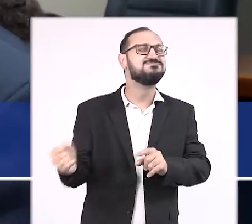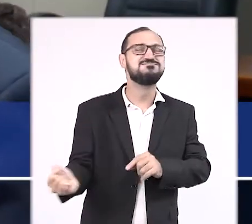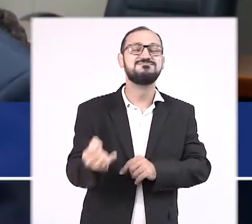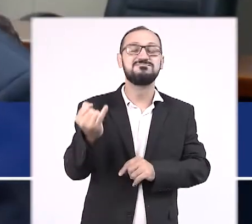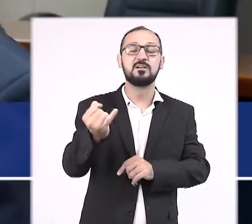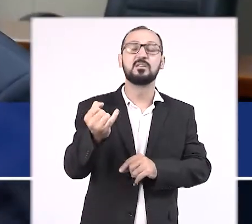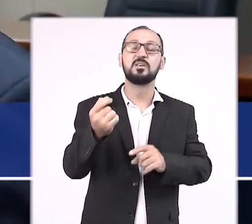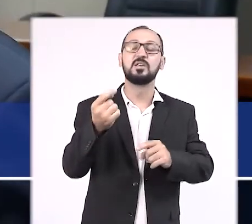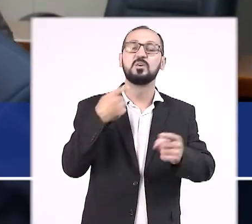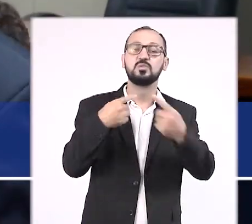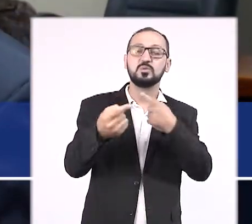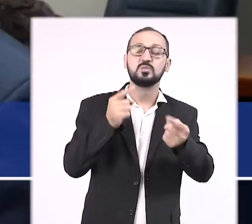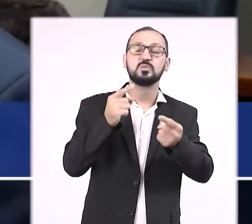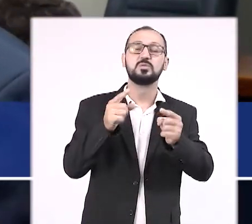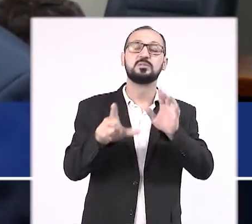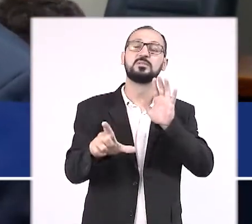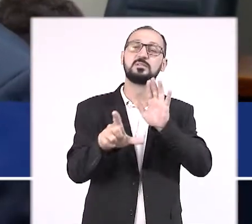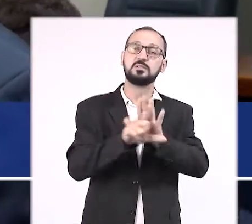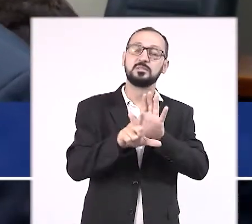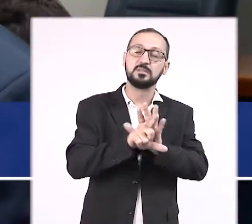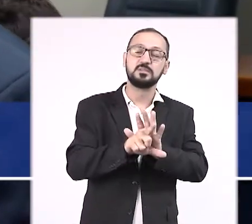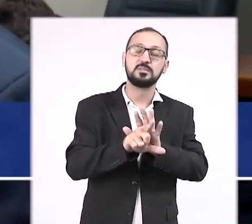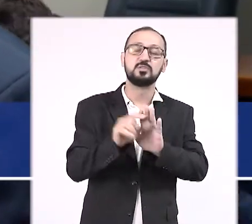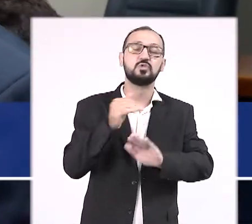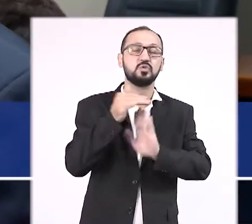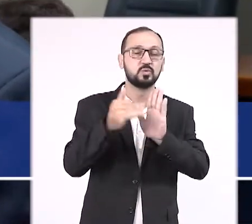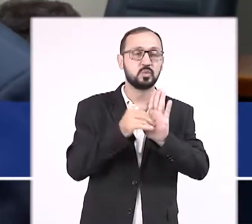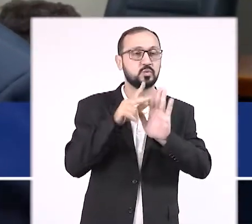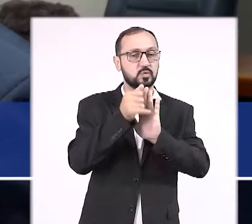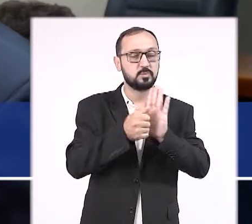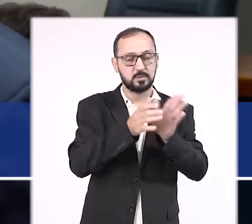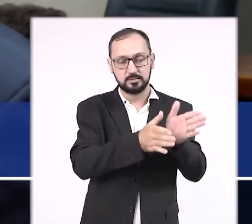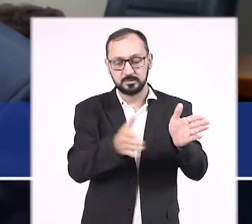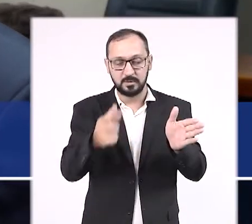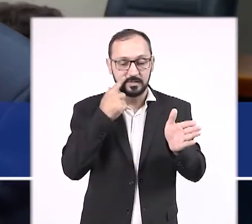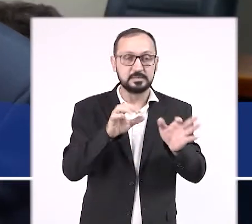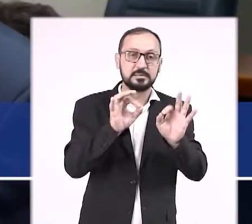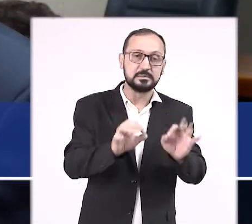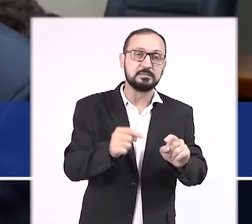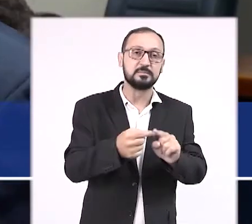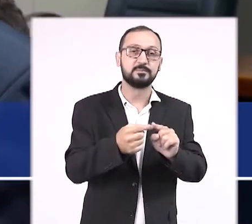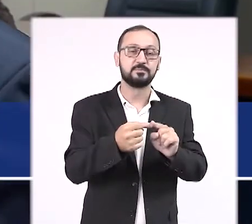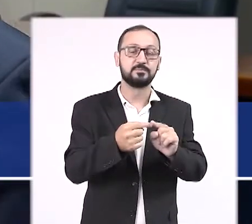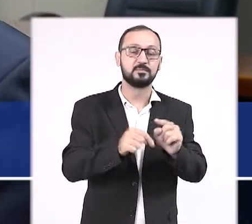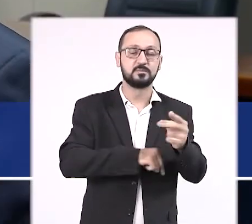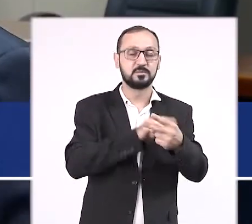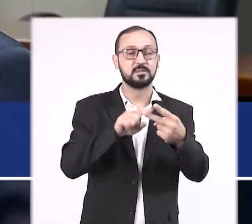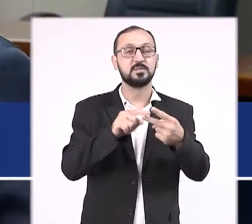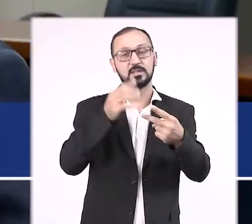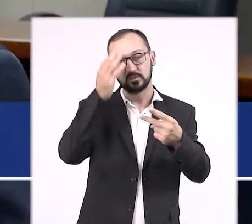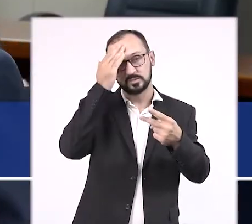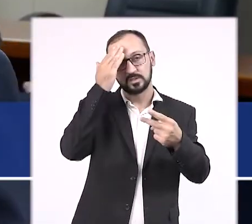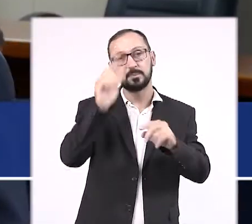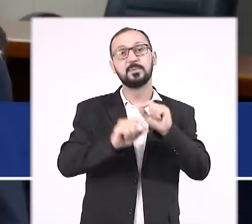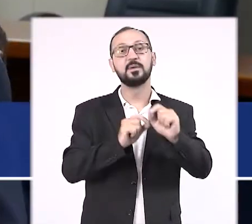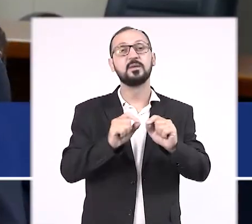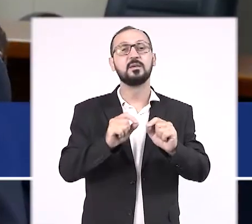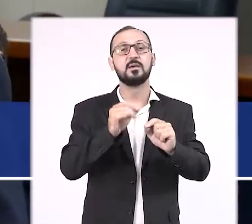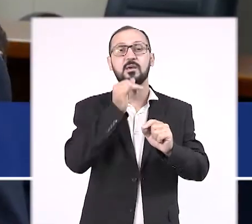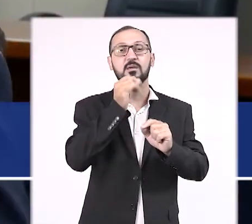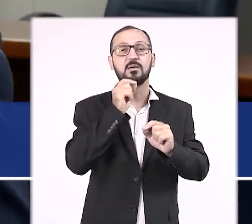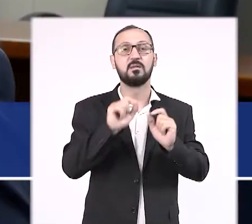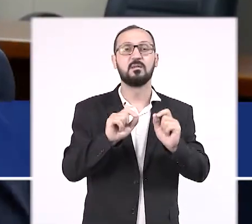importante, que discute a juridicidade e a legalidade de todos os projetos que tramitam aqui. E segundo, de saber